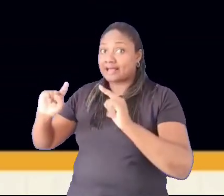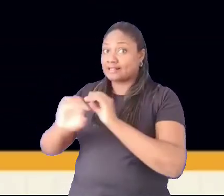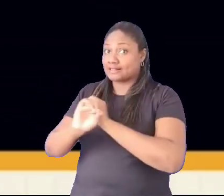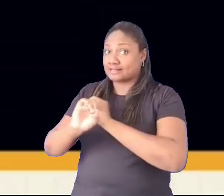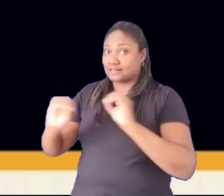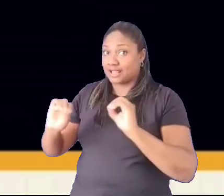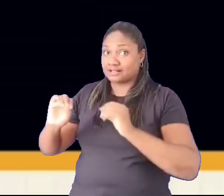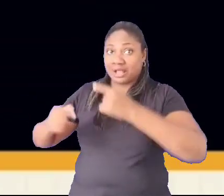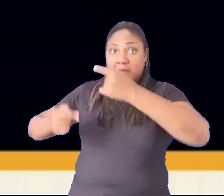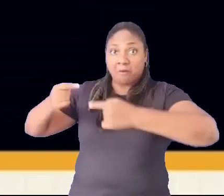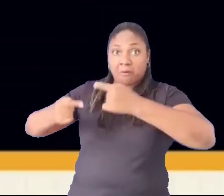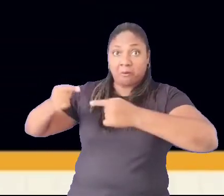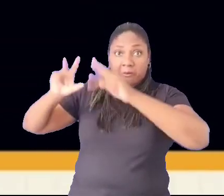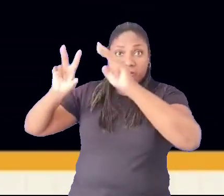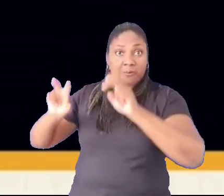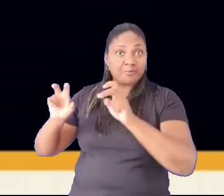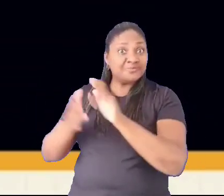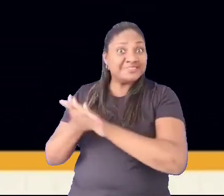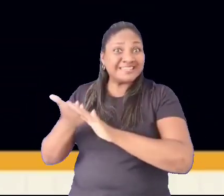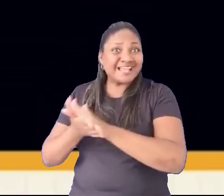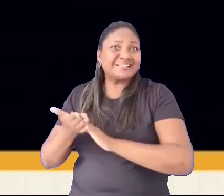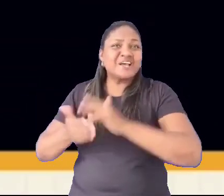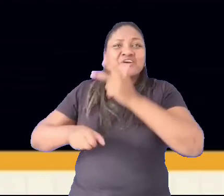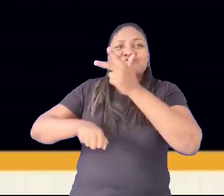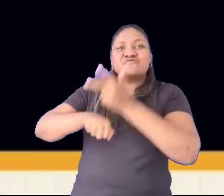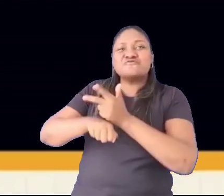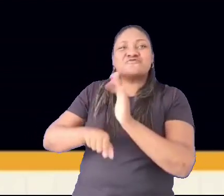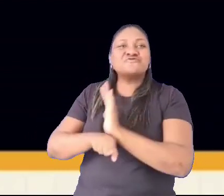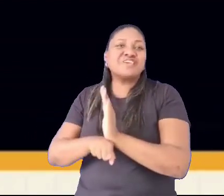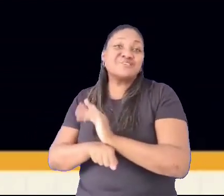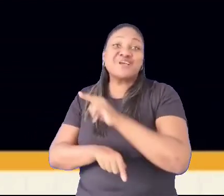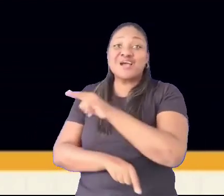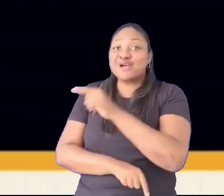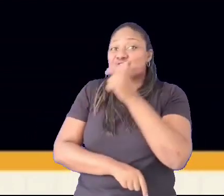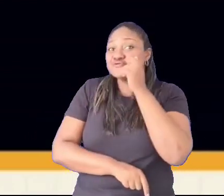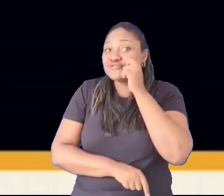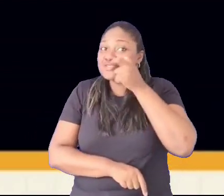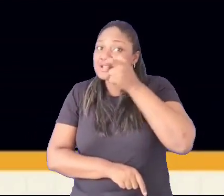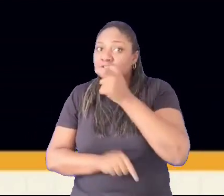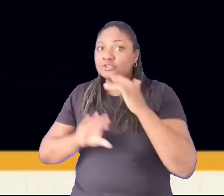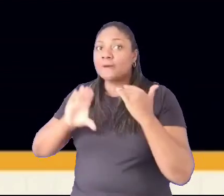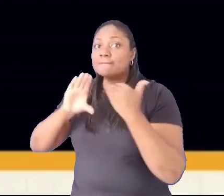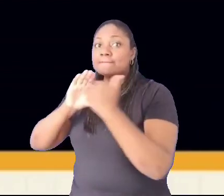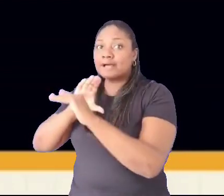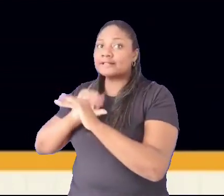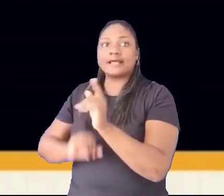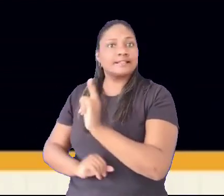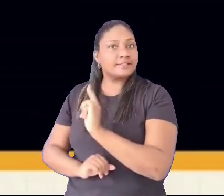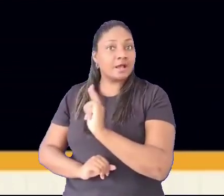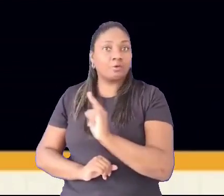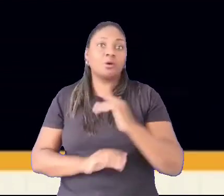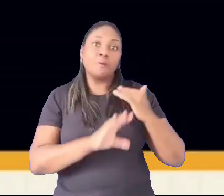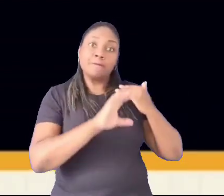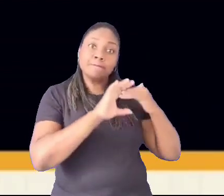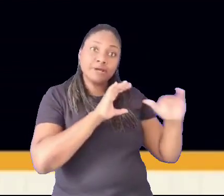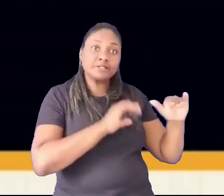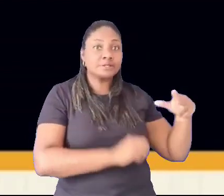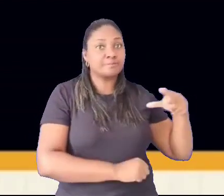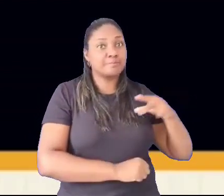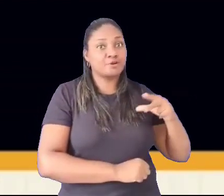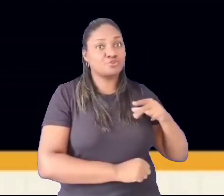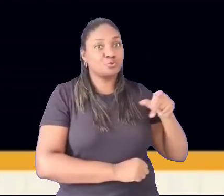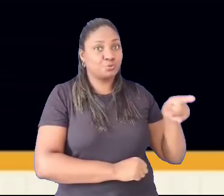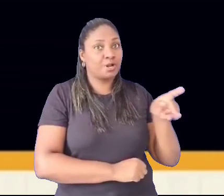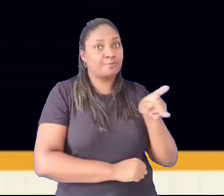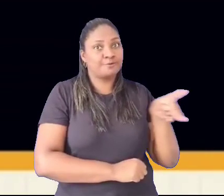esse tipo de discussão e de conversa, tá bom? Nem videozinhos que, achei interessante, mande para a professora,